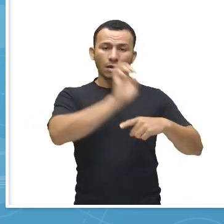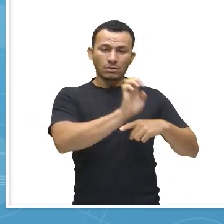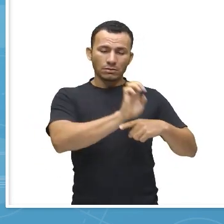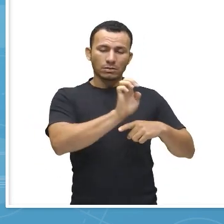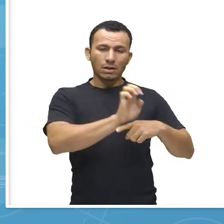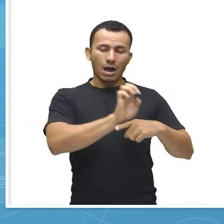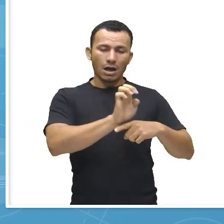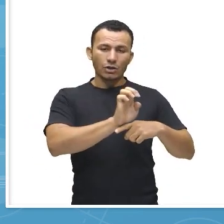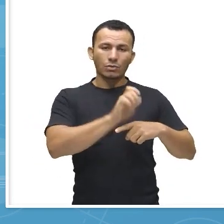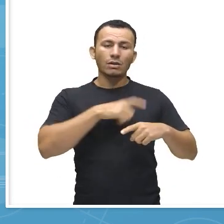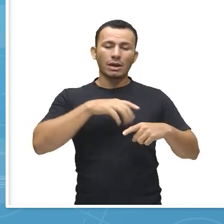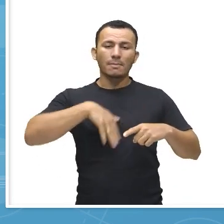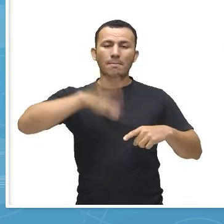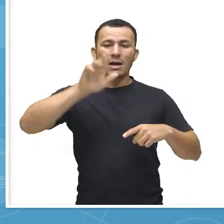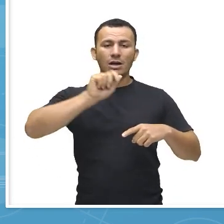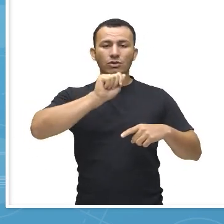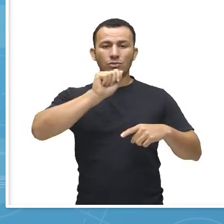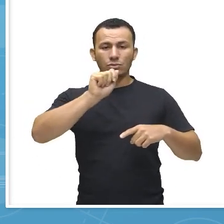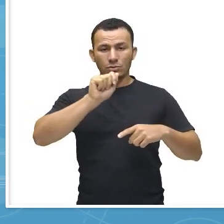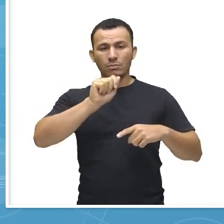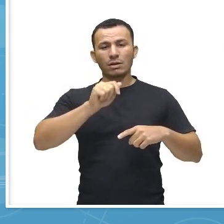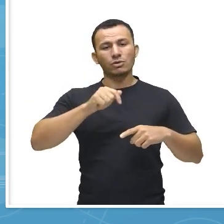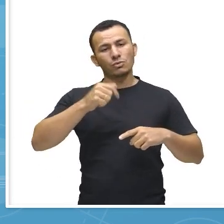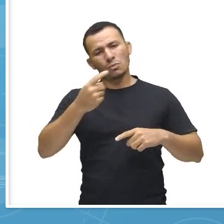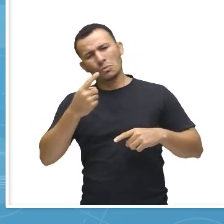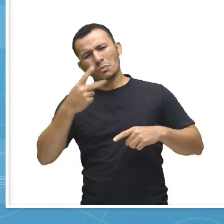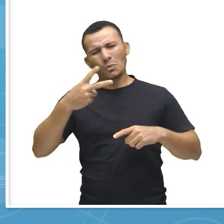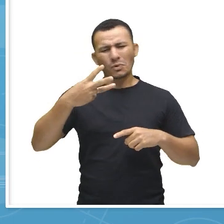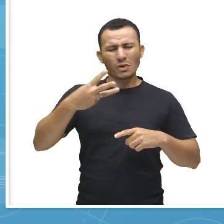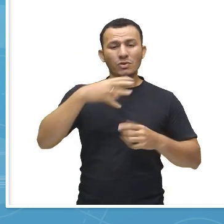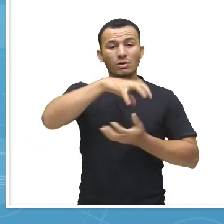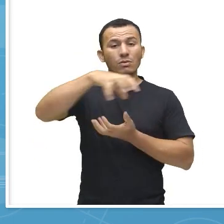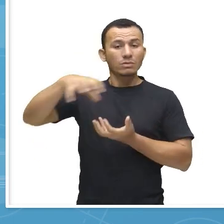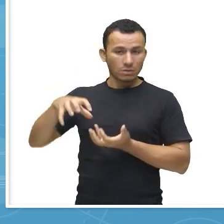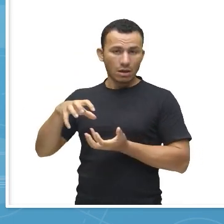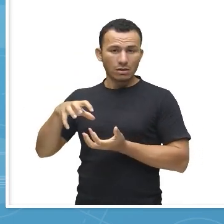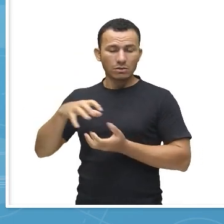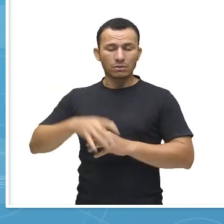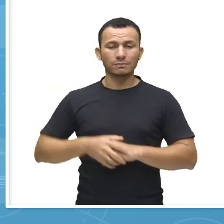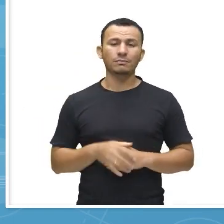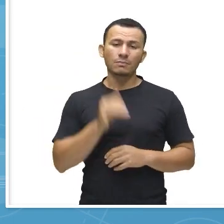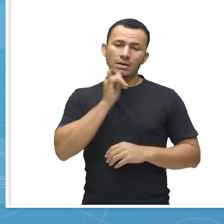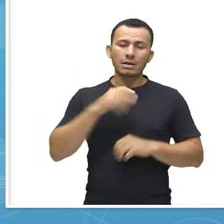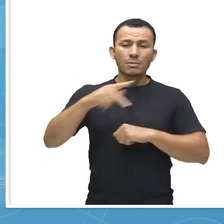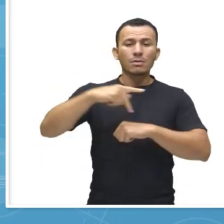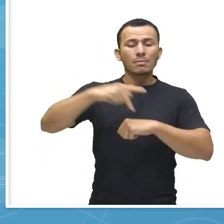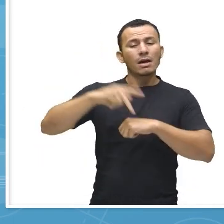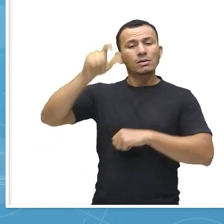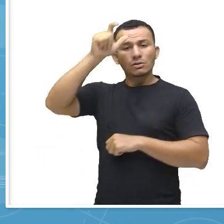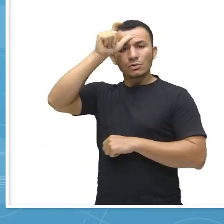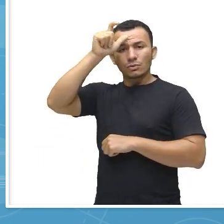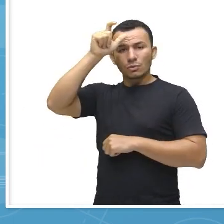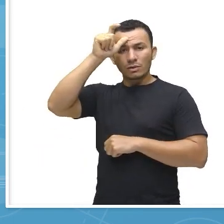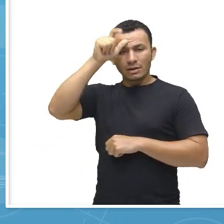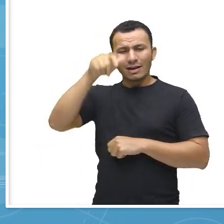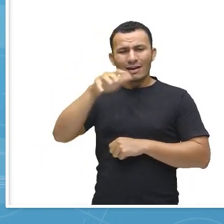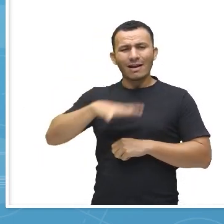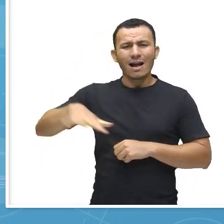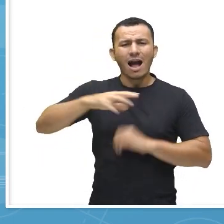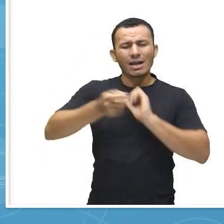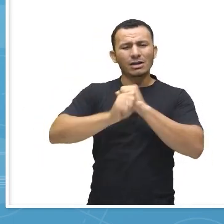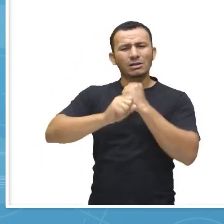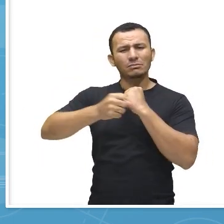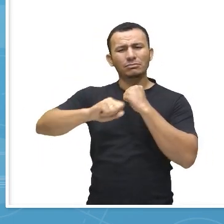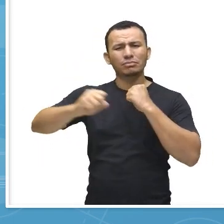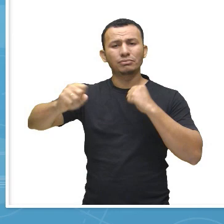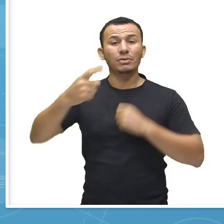a mais de um continente, como eu falei para vocês. No caso aí da Turquia, todo esse território aí que está